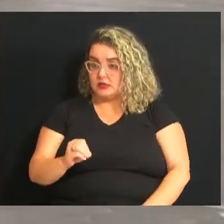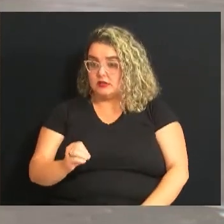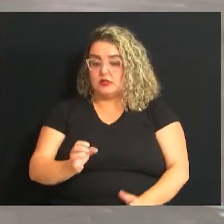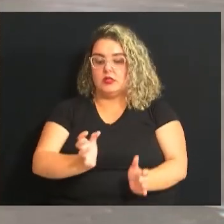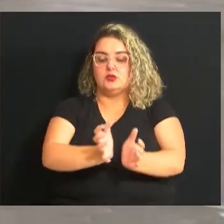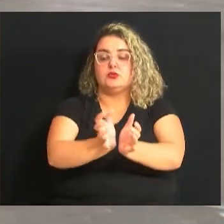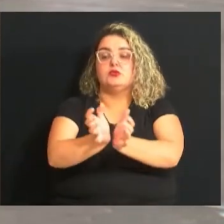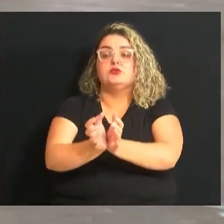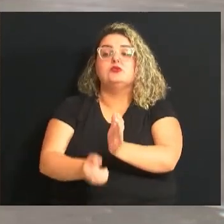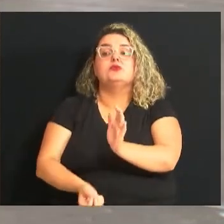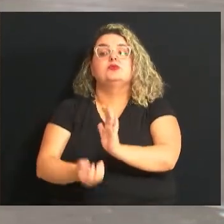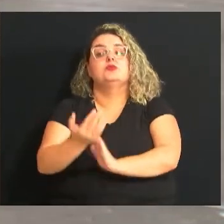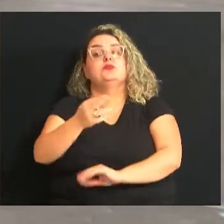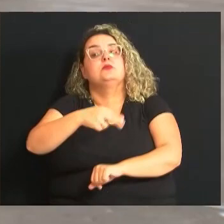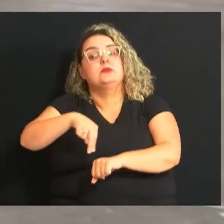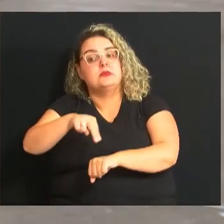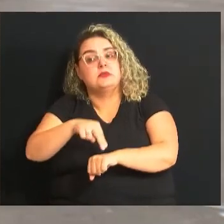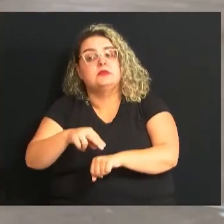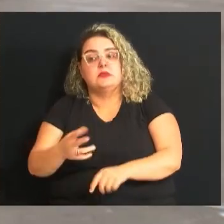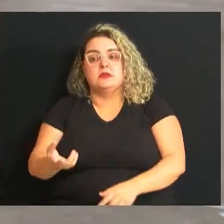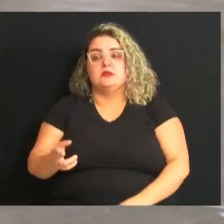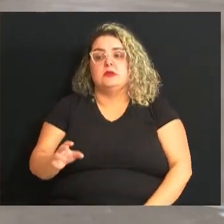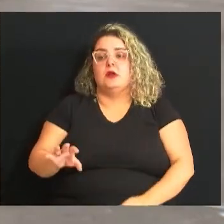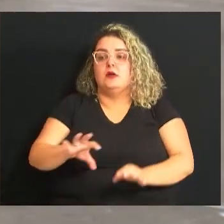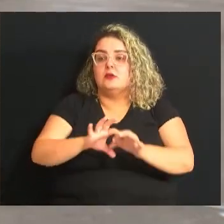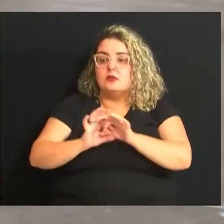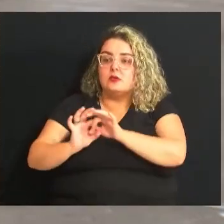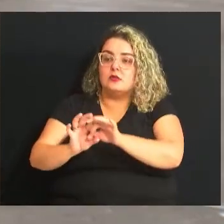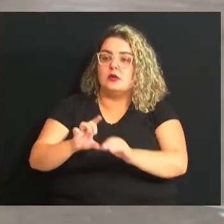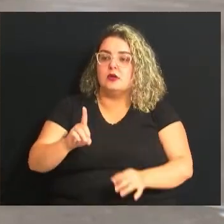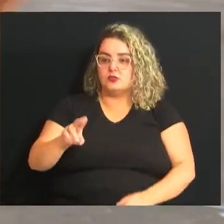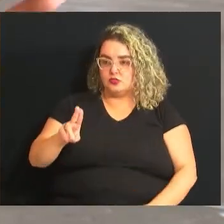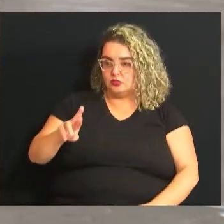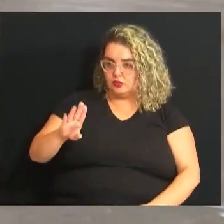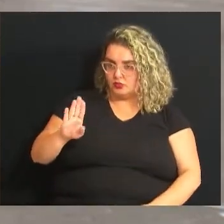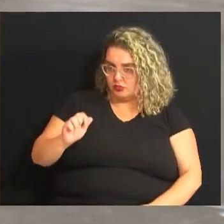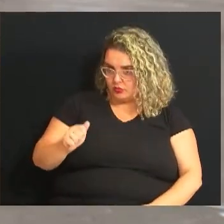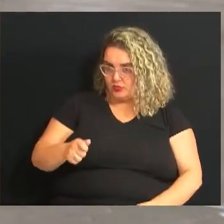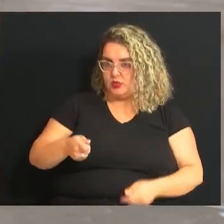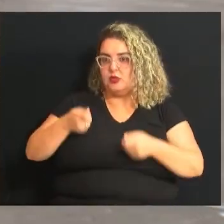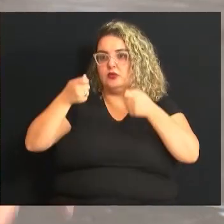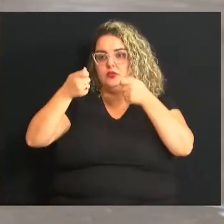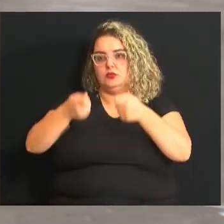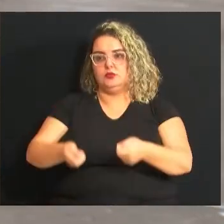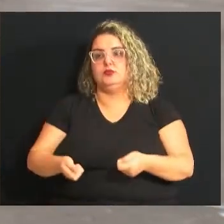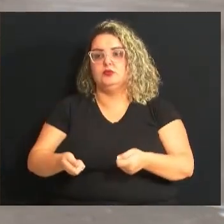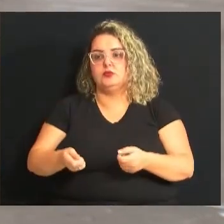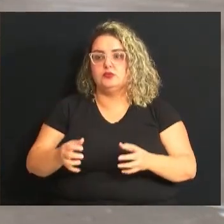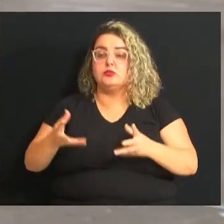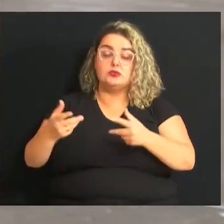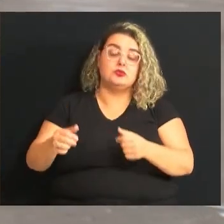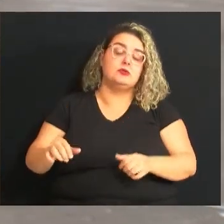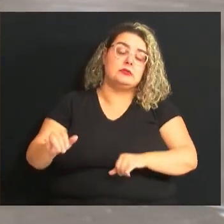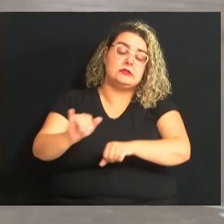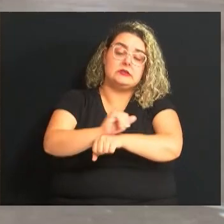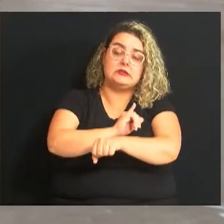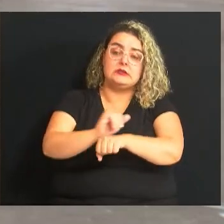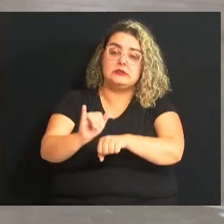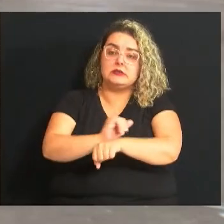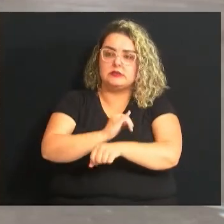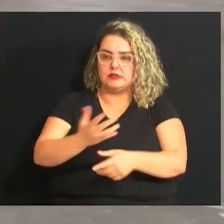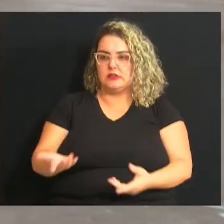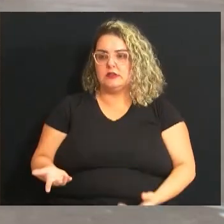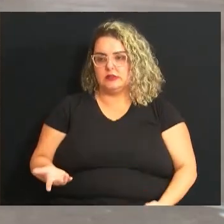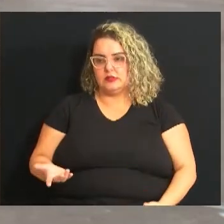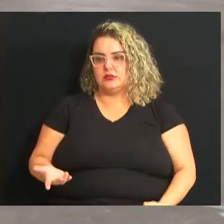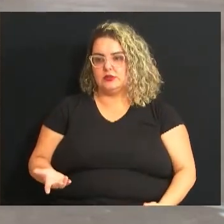das conferências organizadas pelas Nações Unidas, a Conferência de Durban, acabou consolidando esse conjunto de instrumentos para promover